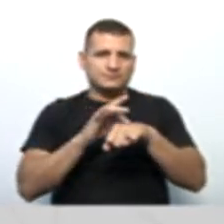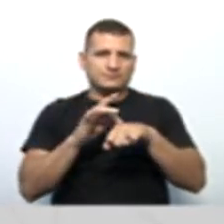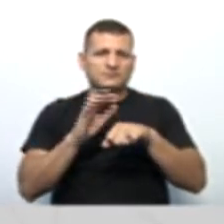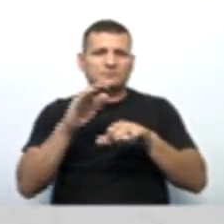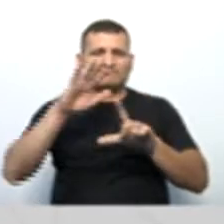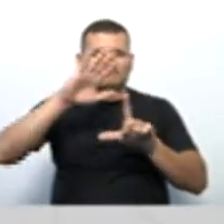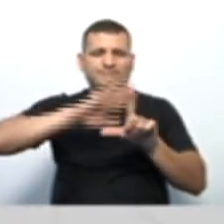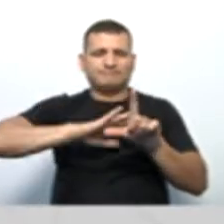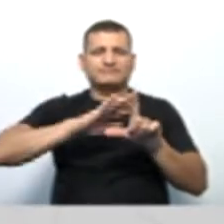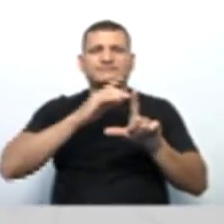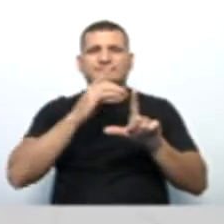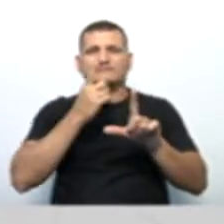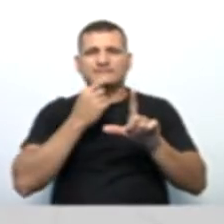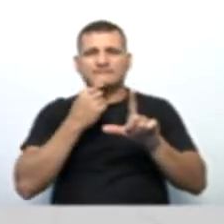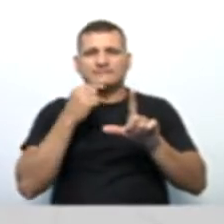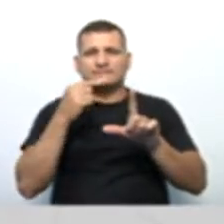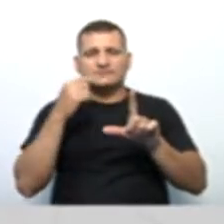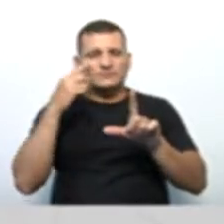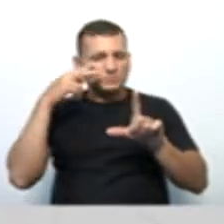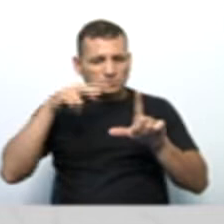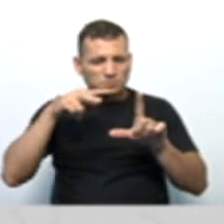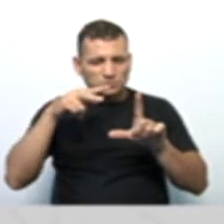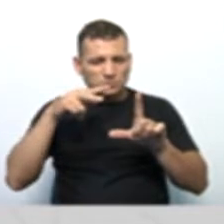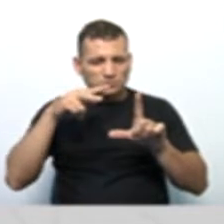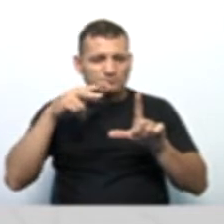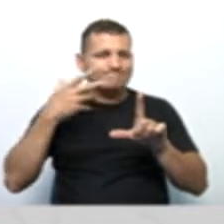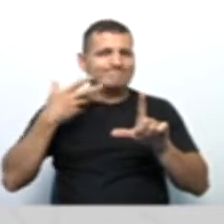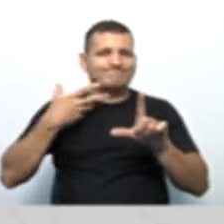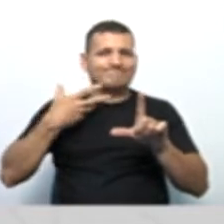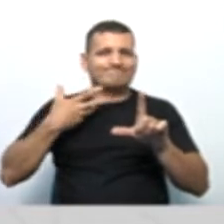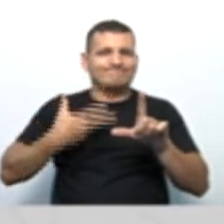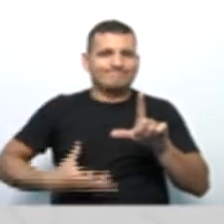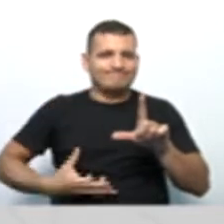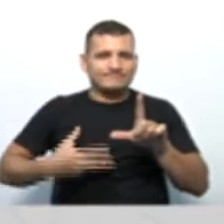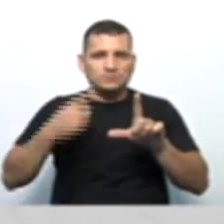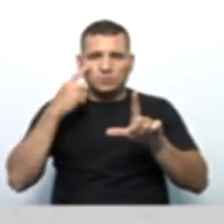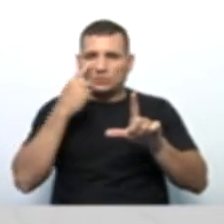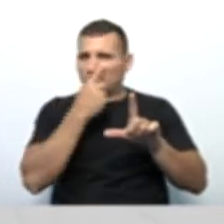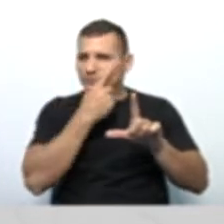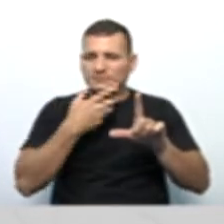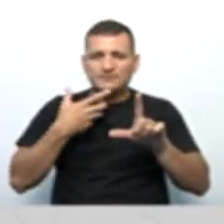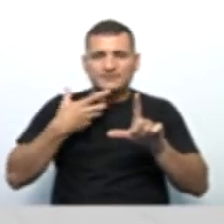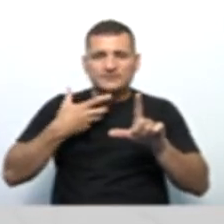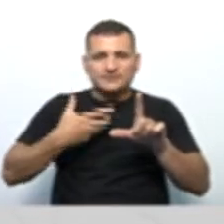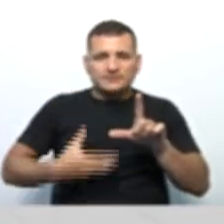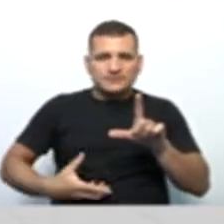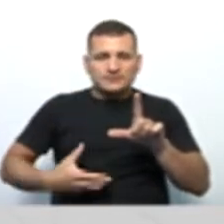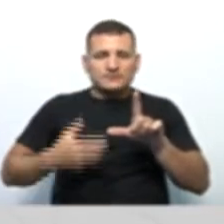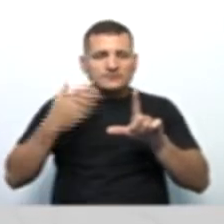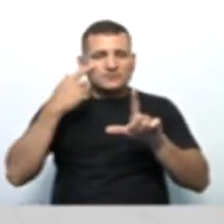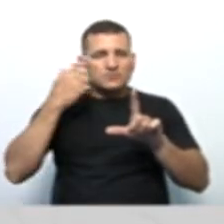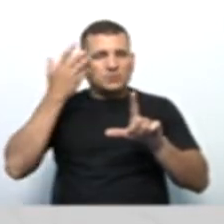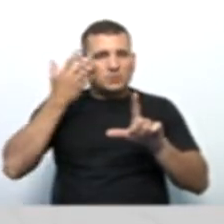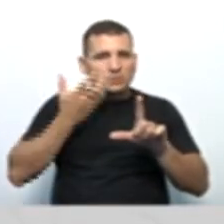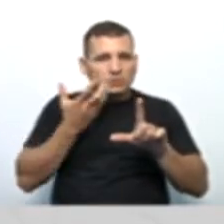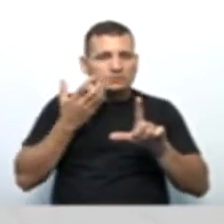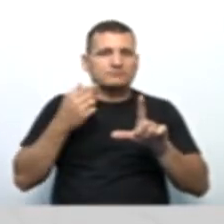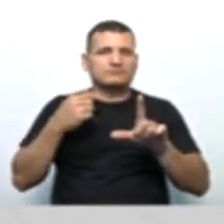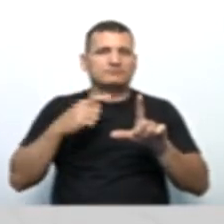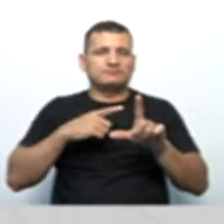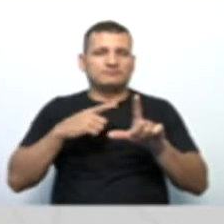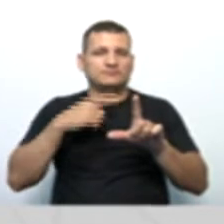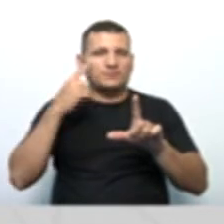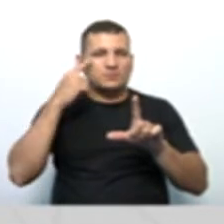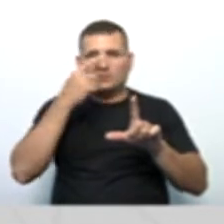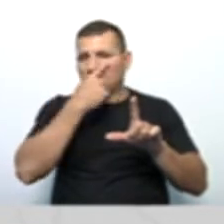esse vermelho ele vai cansar visão do usuário chega o tempo ele vai estar embaralhando o texto com a um acordo e hoje